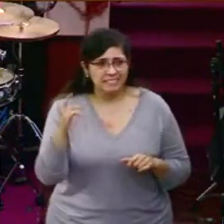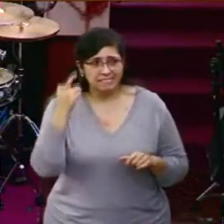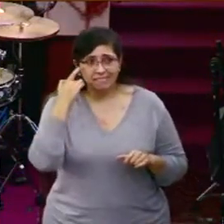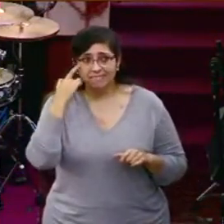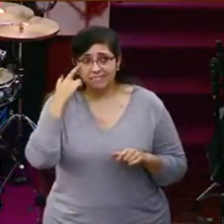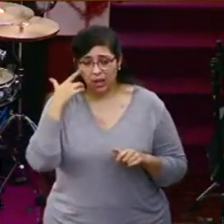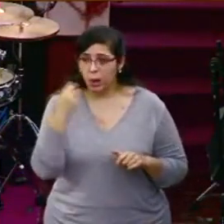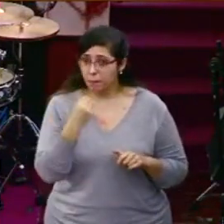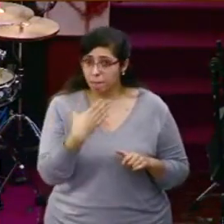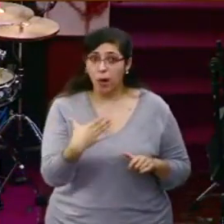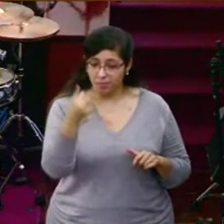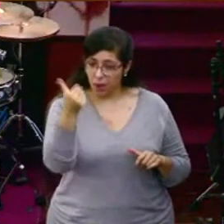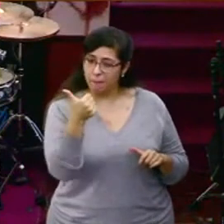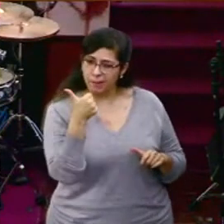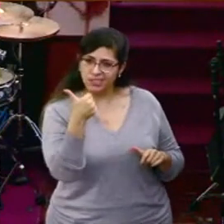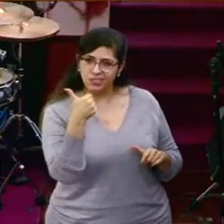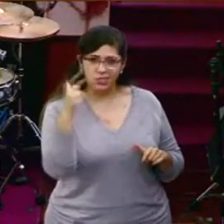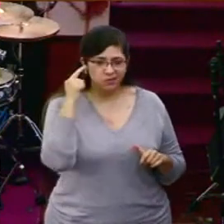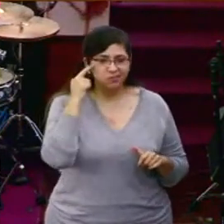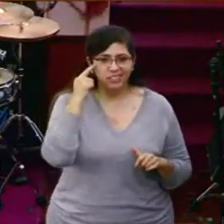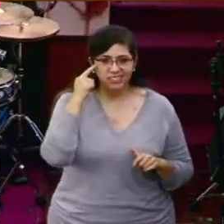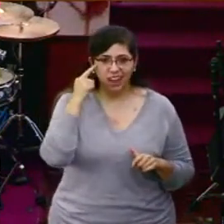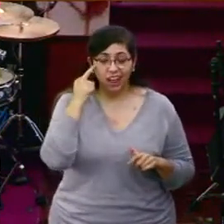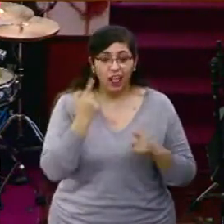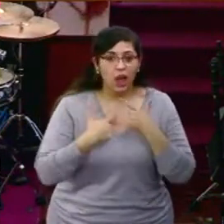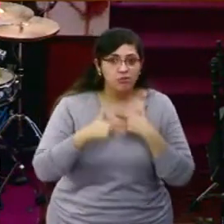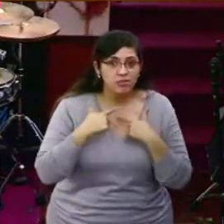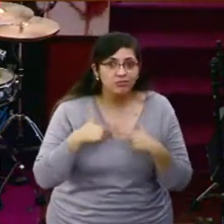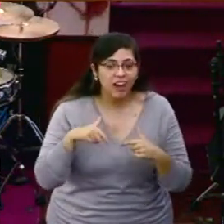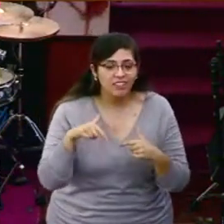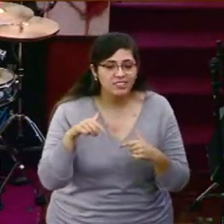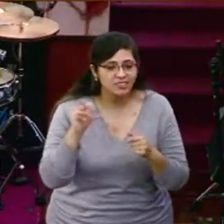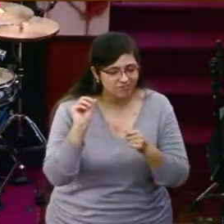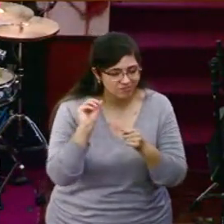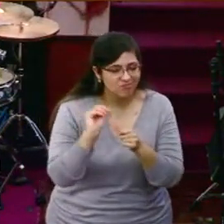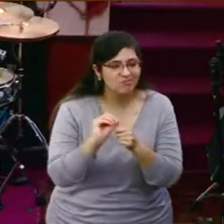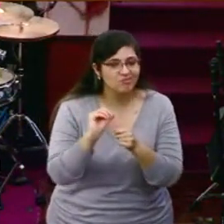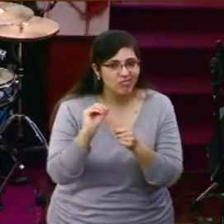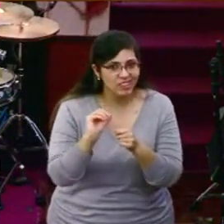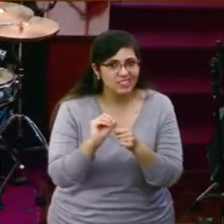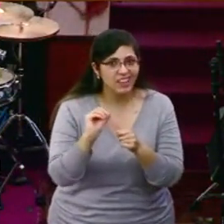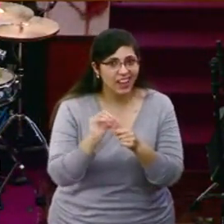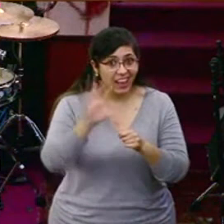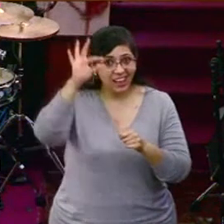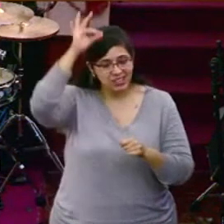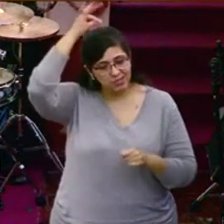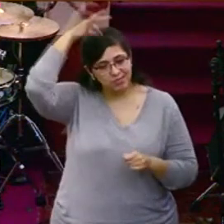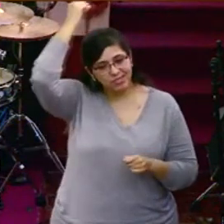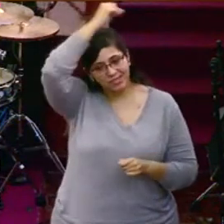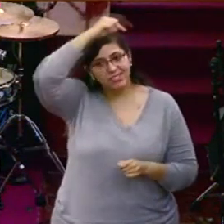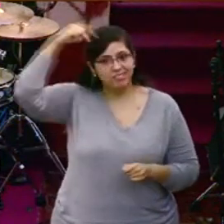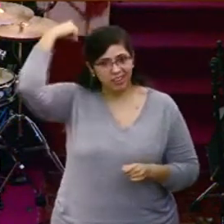mas a confissão diz que o querer eo efetuar vem aqui o efetuar vem do espírito santo